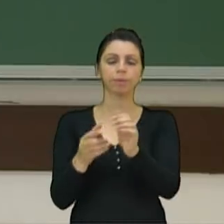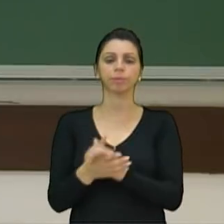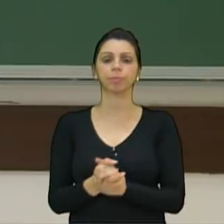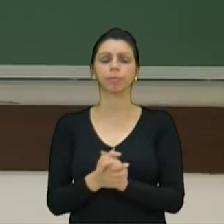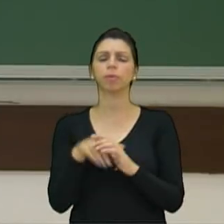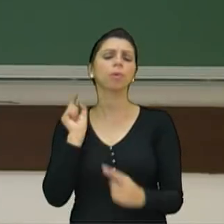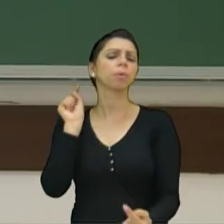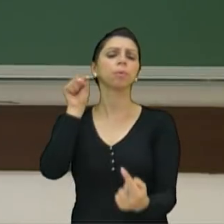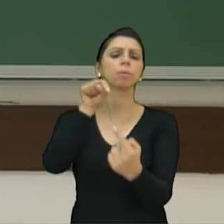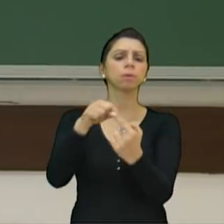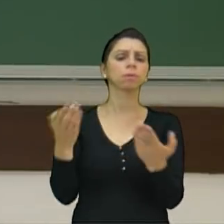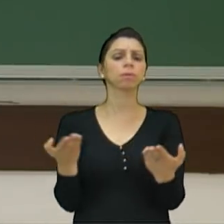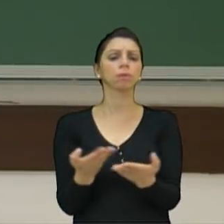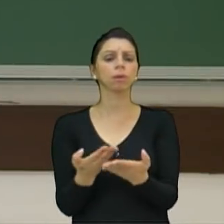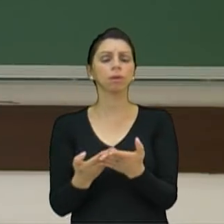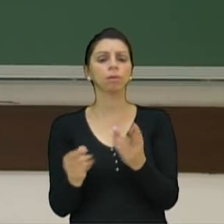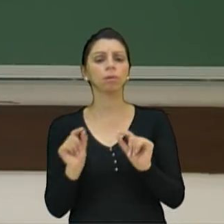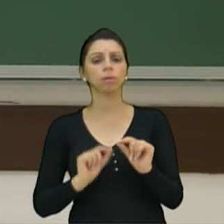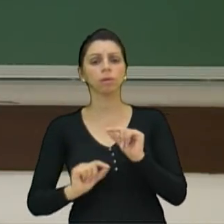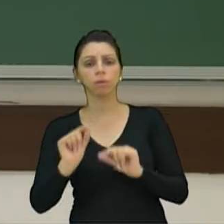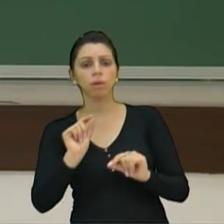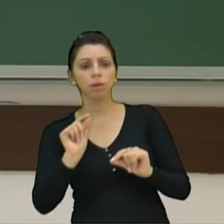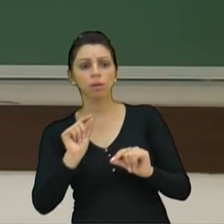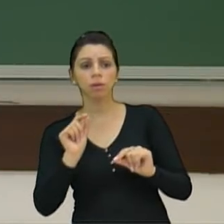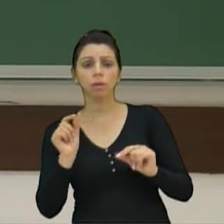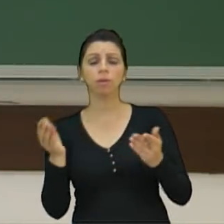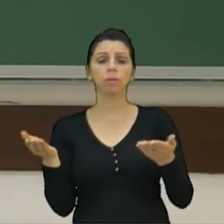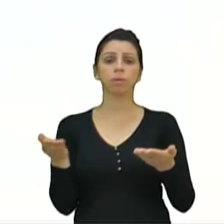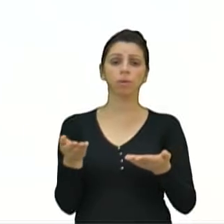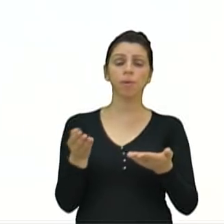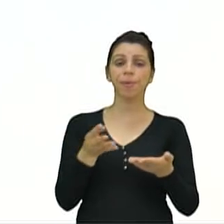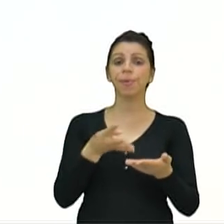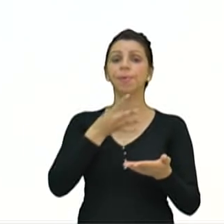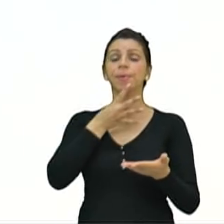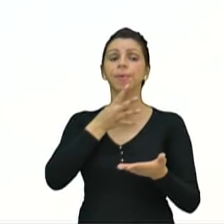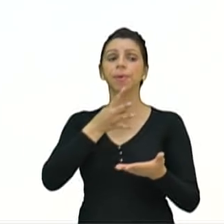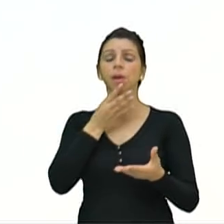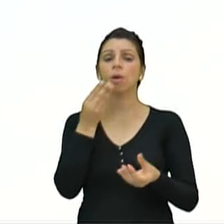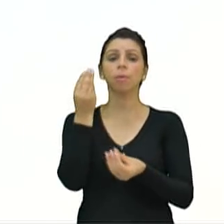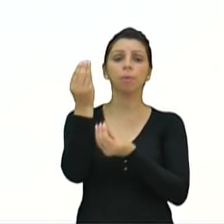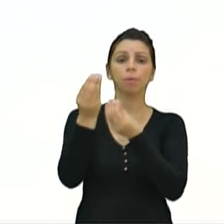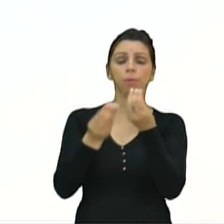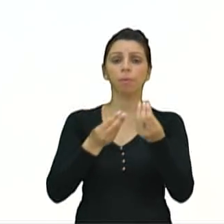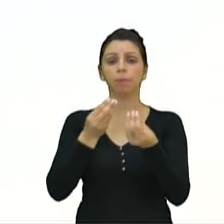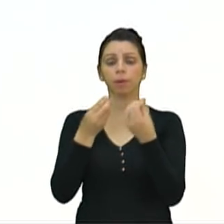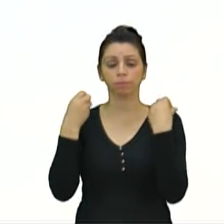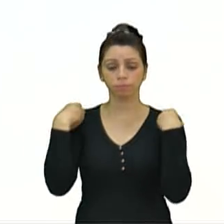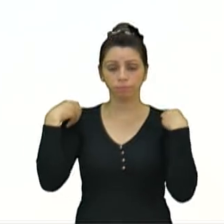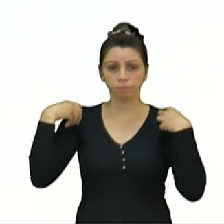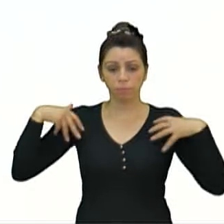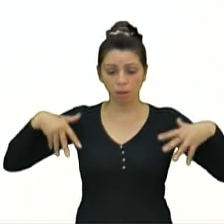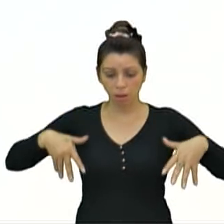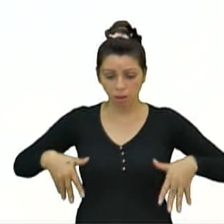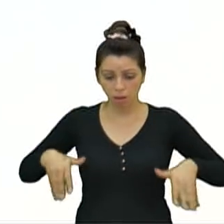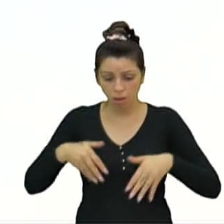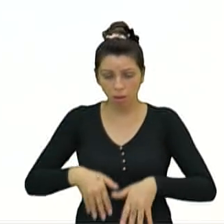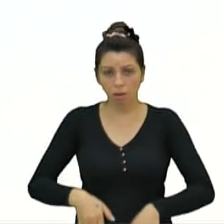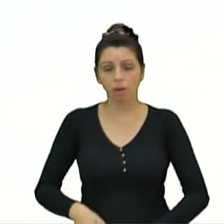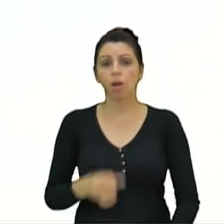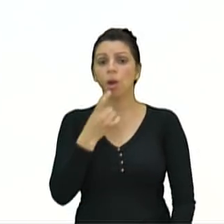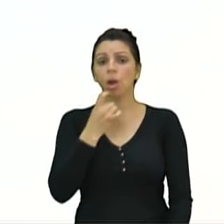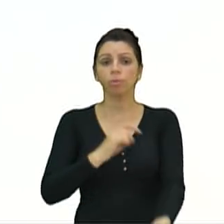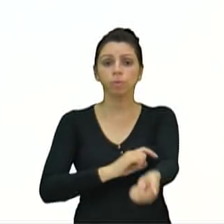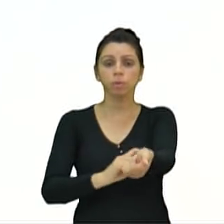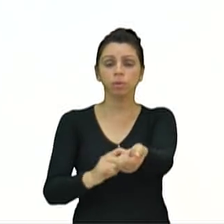de hoje? Nós vamos, então, nessa aula, conhecer os caminhos, o trajeto que o sangue faz em todo o